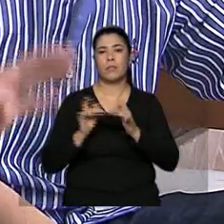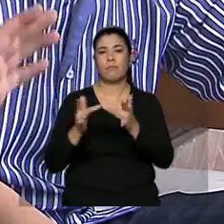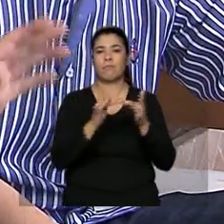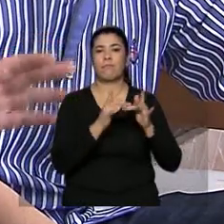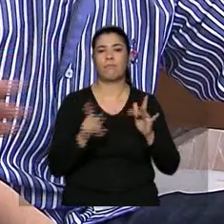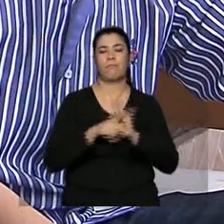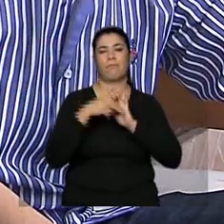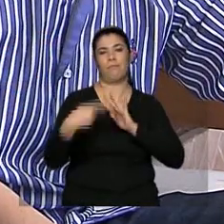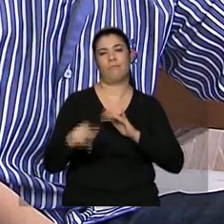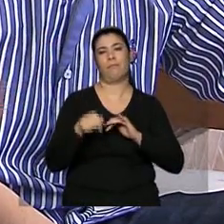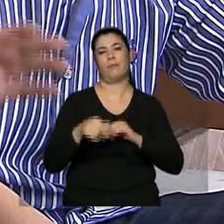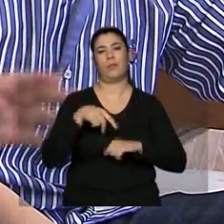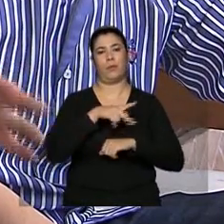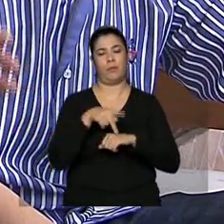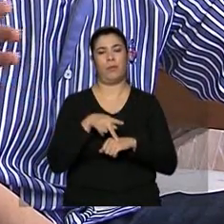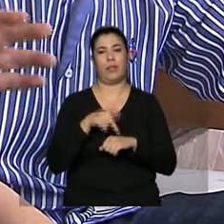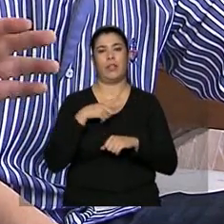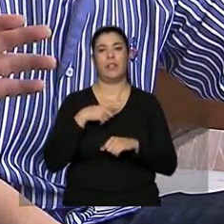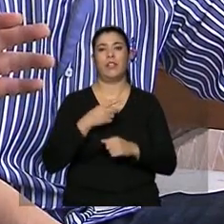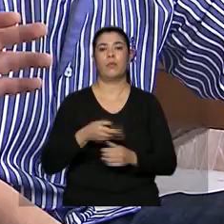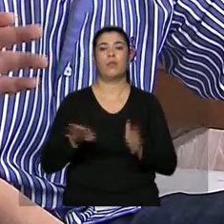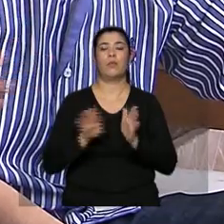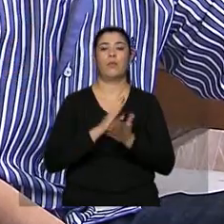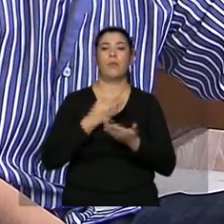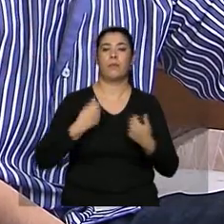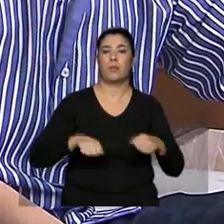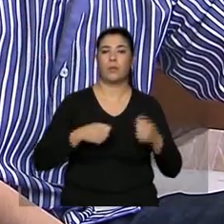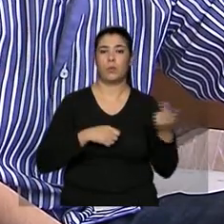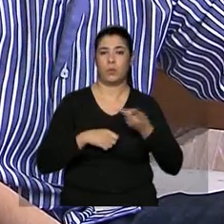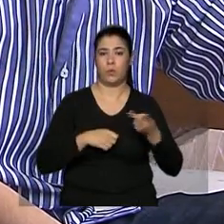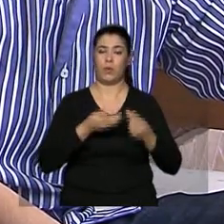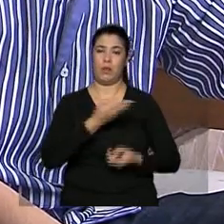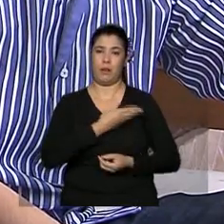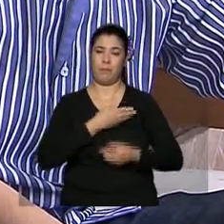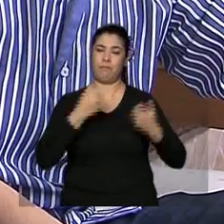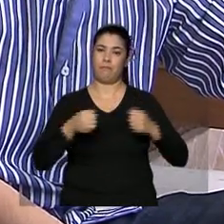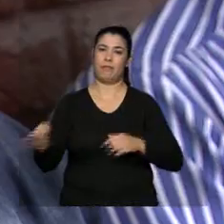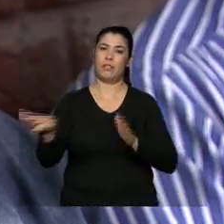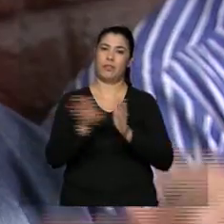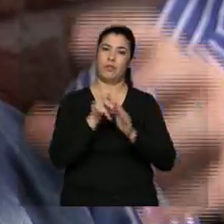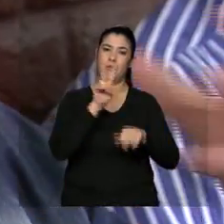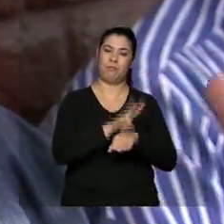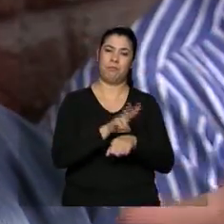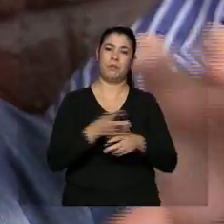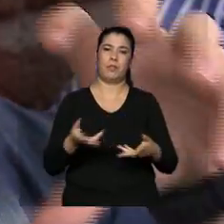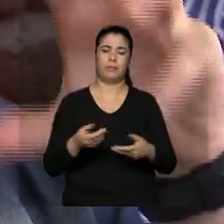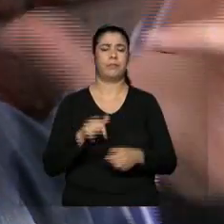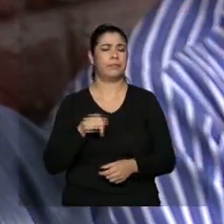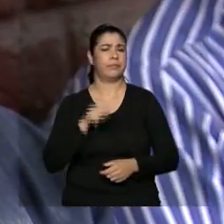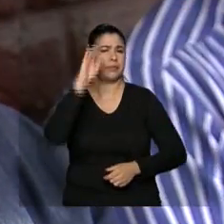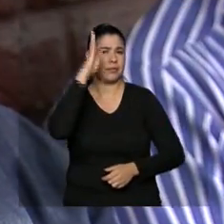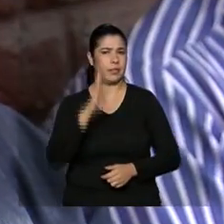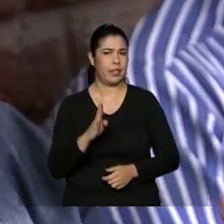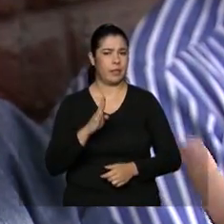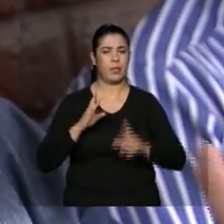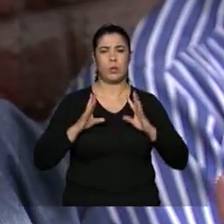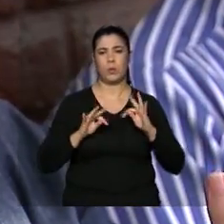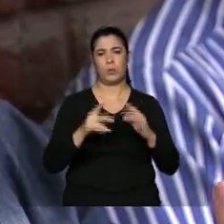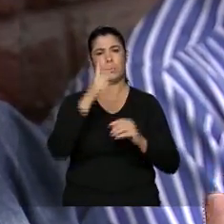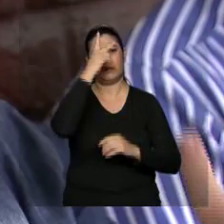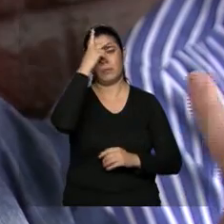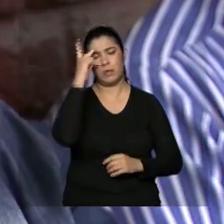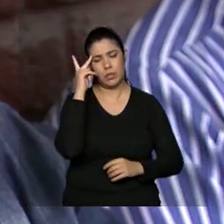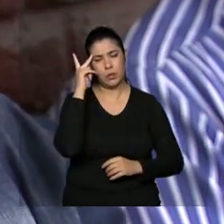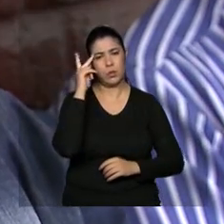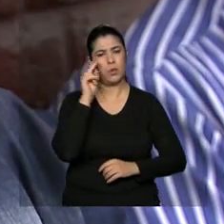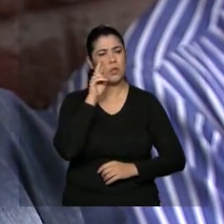aqui, país que abriu as portas quando ele e seu amigo Mohamed precisaram. Brasil, todo mundo do